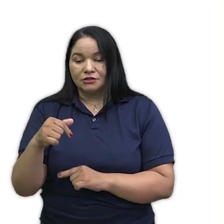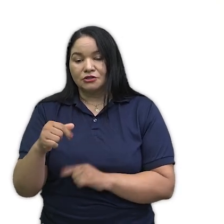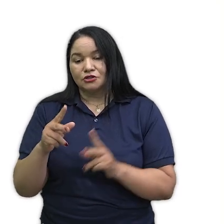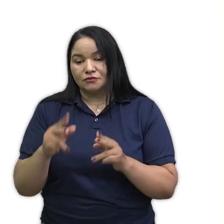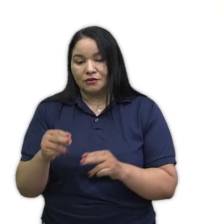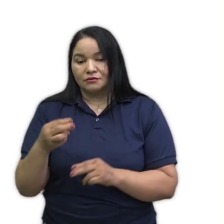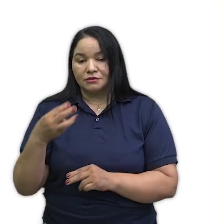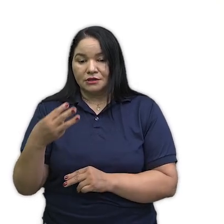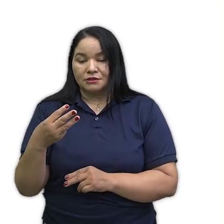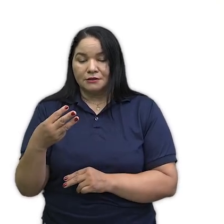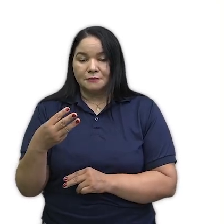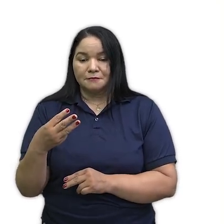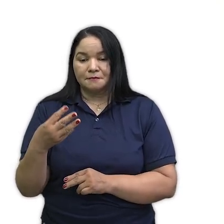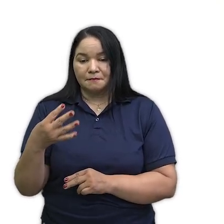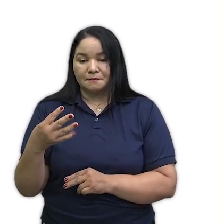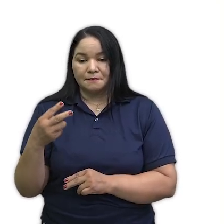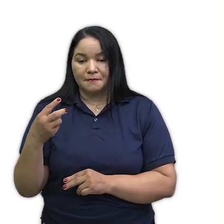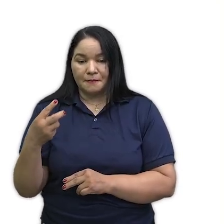343, certo?